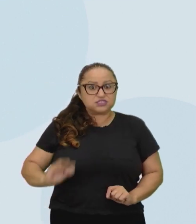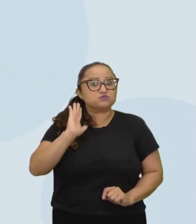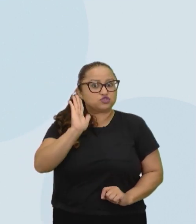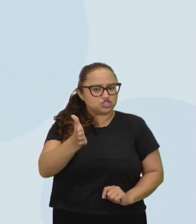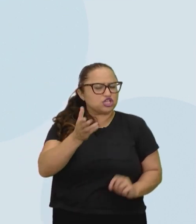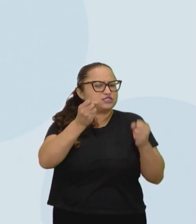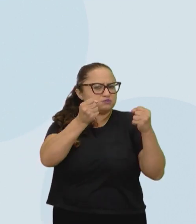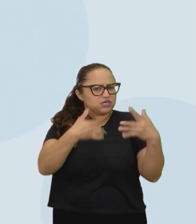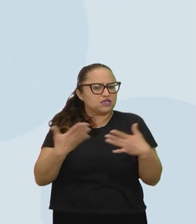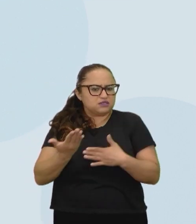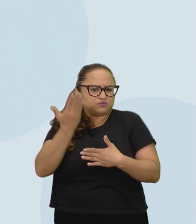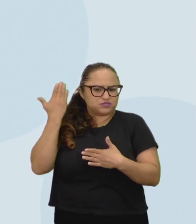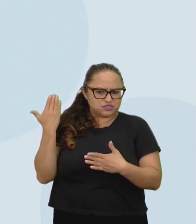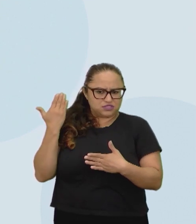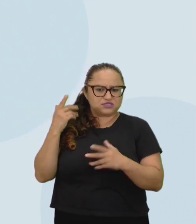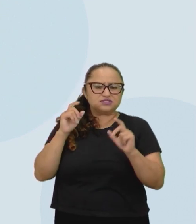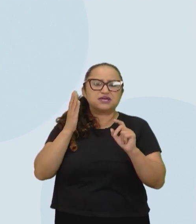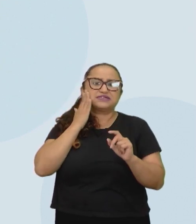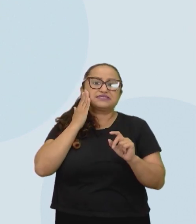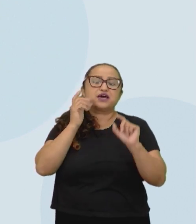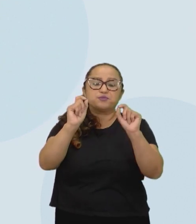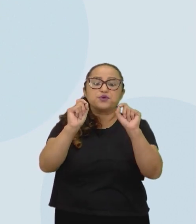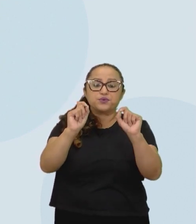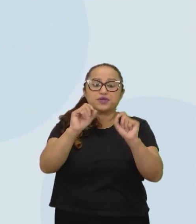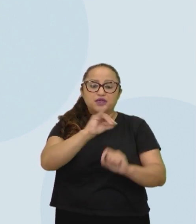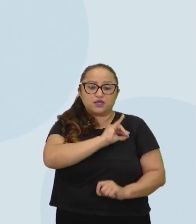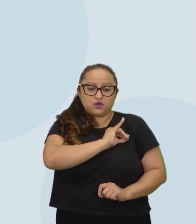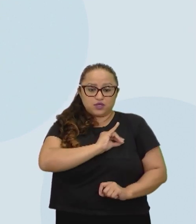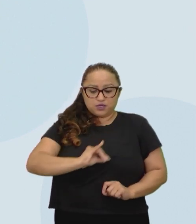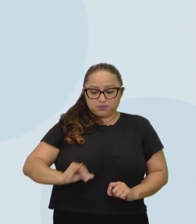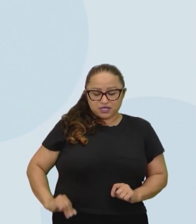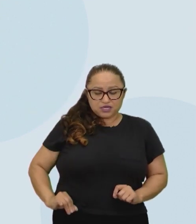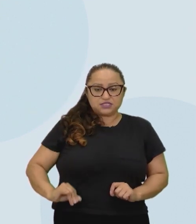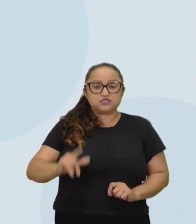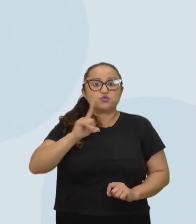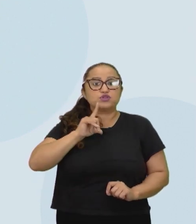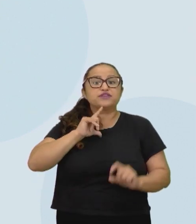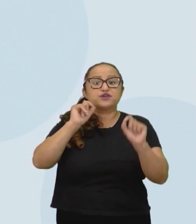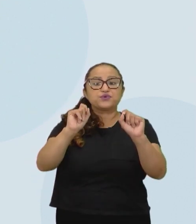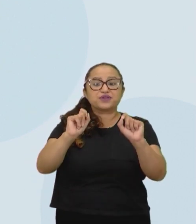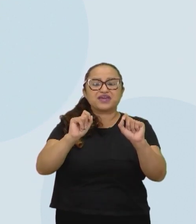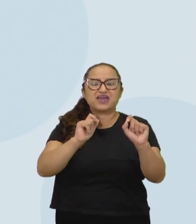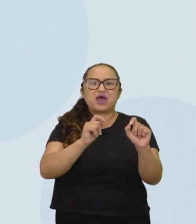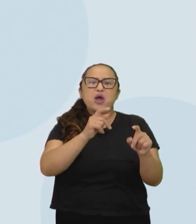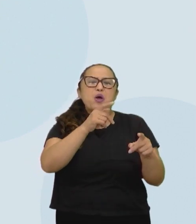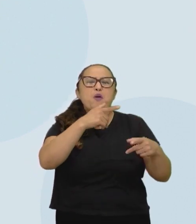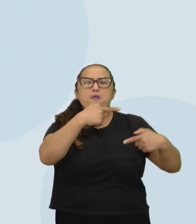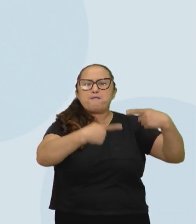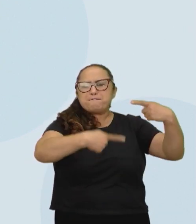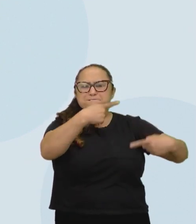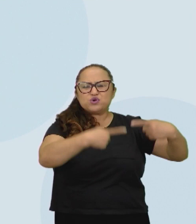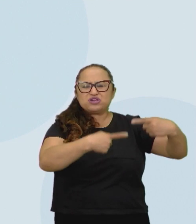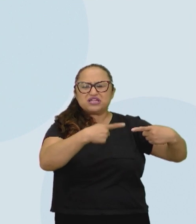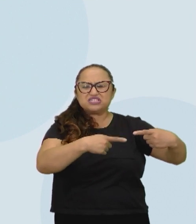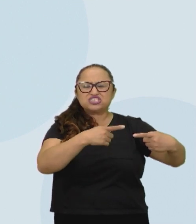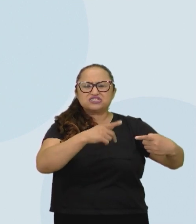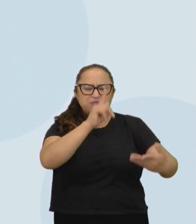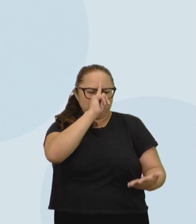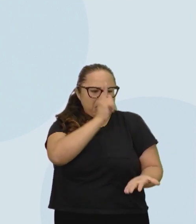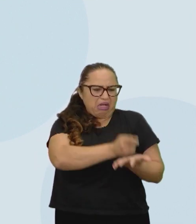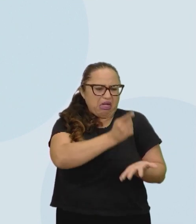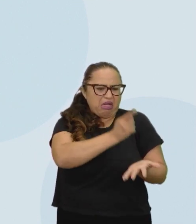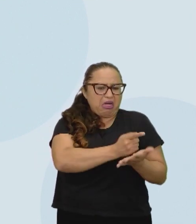imperialismo na última aula, então vocês já sabem que o imperialismo é essa política, né, de dominar aí,